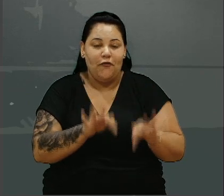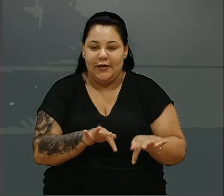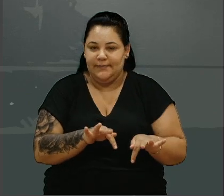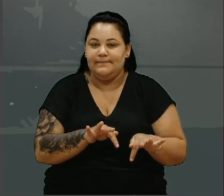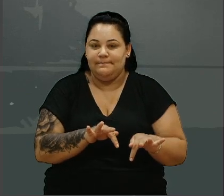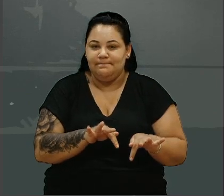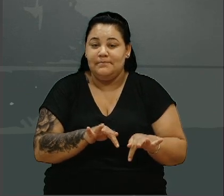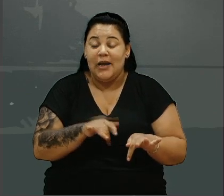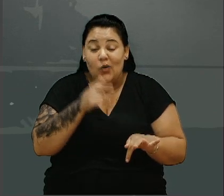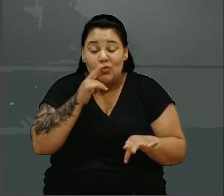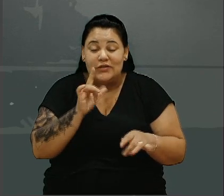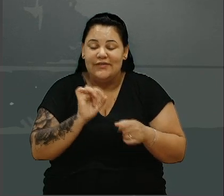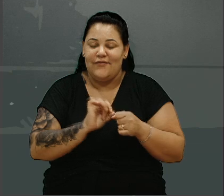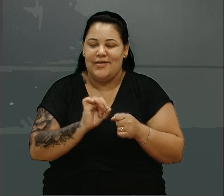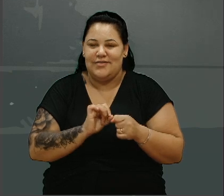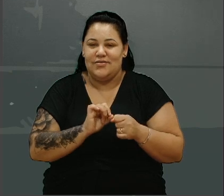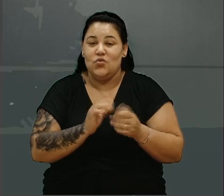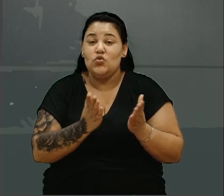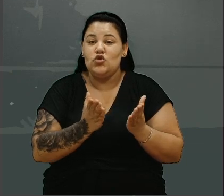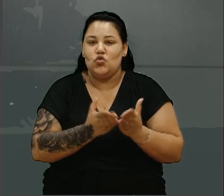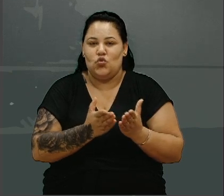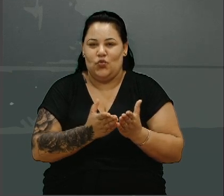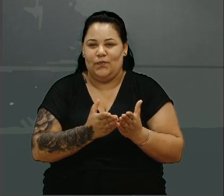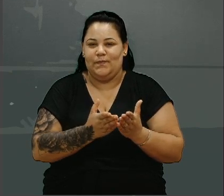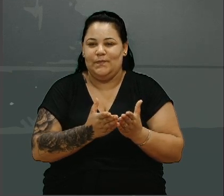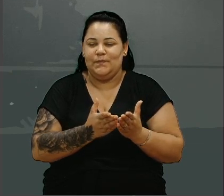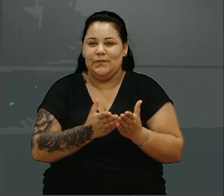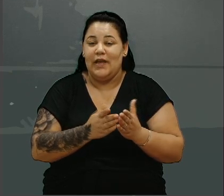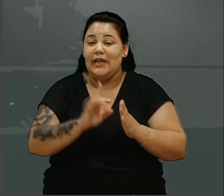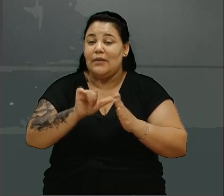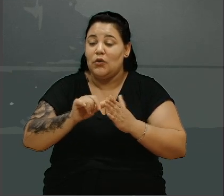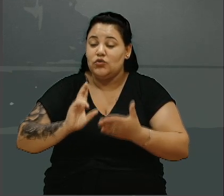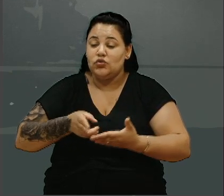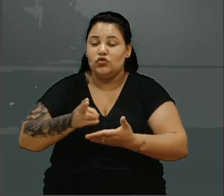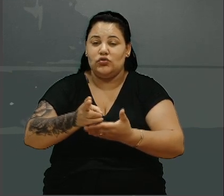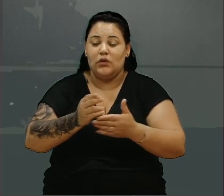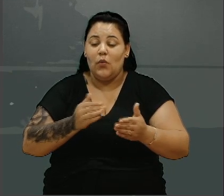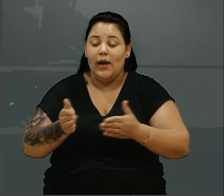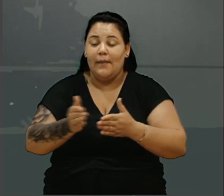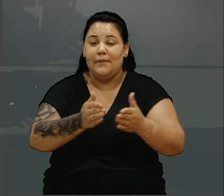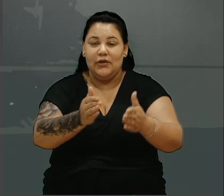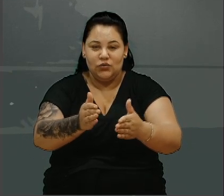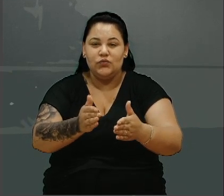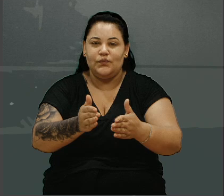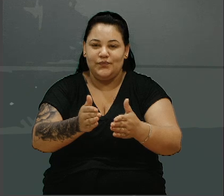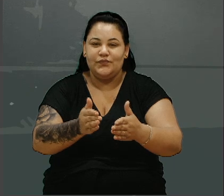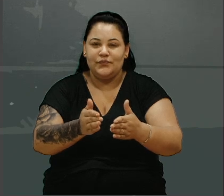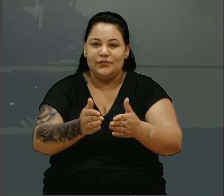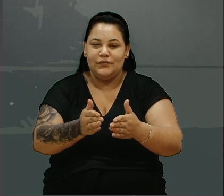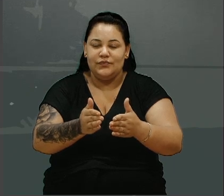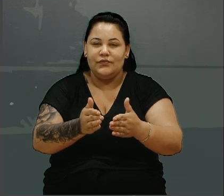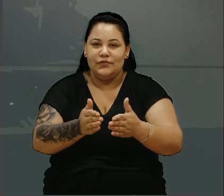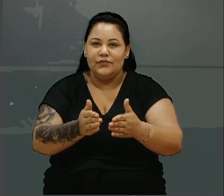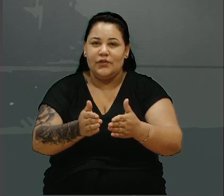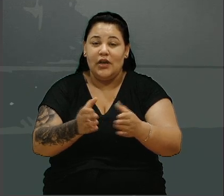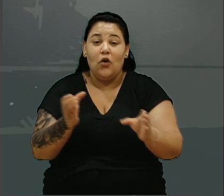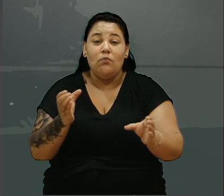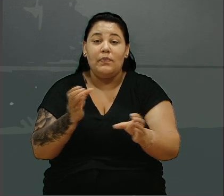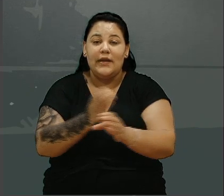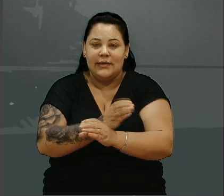ensino fundamental e eles seguirem o seu caminho no ensino médio e, quiçá,